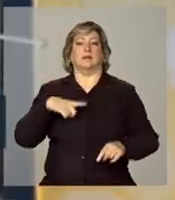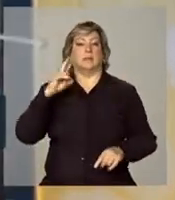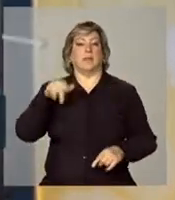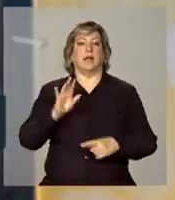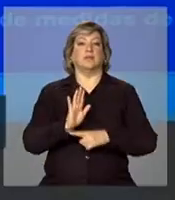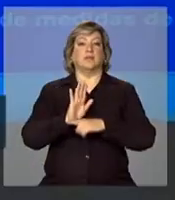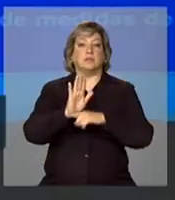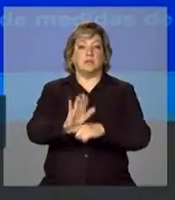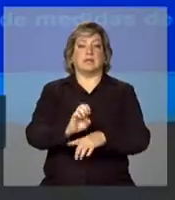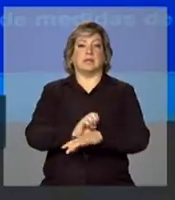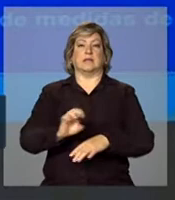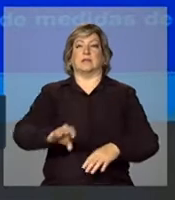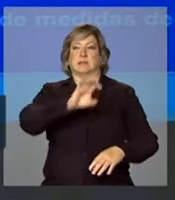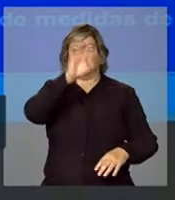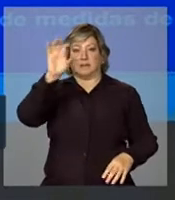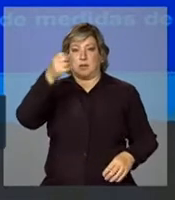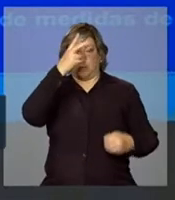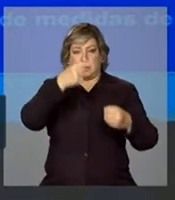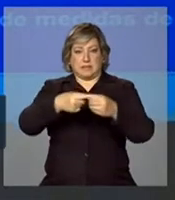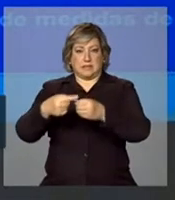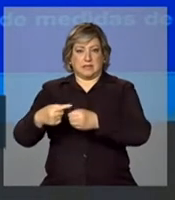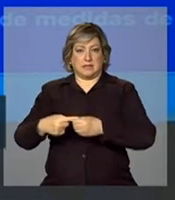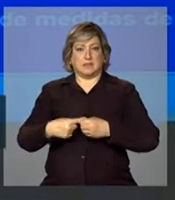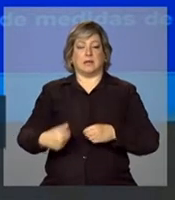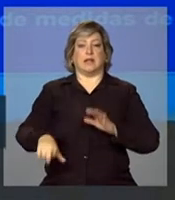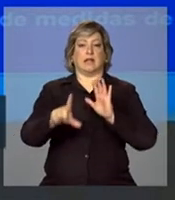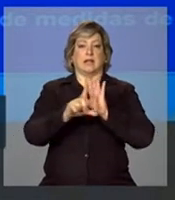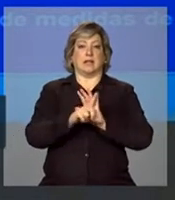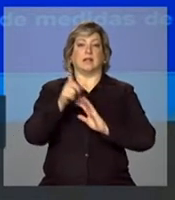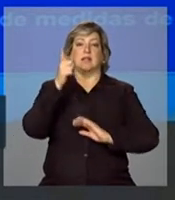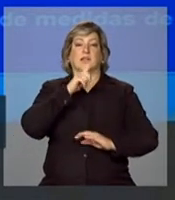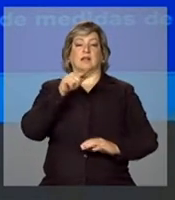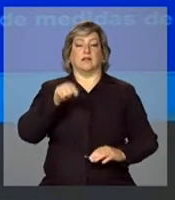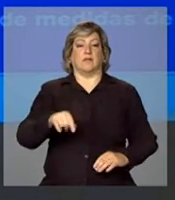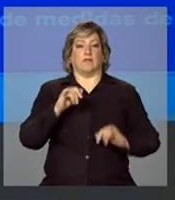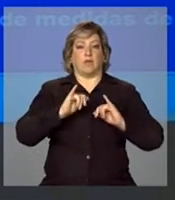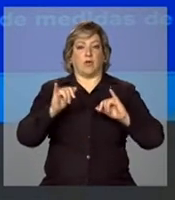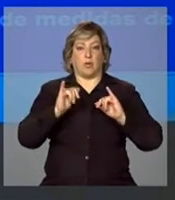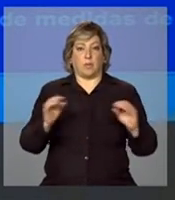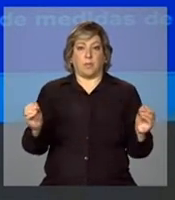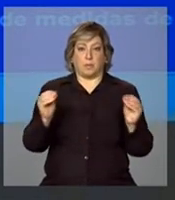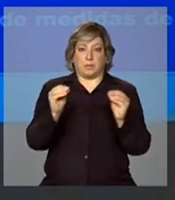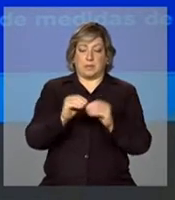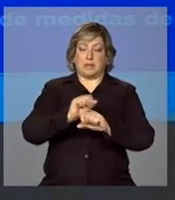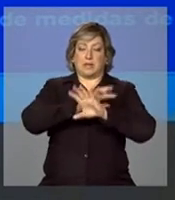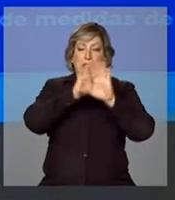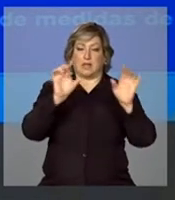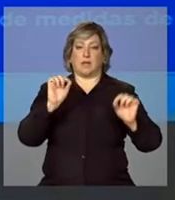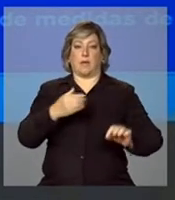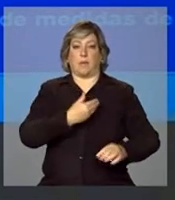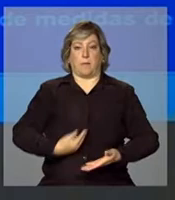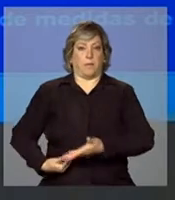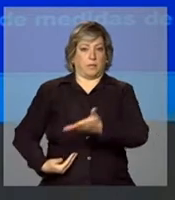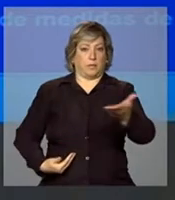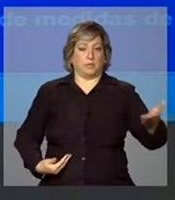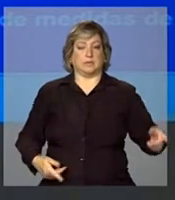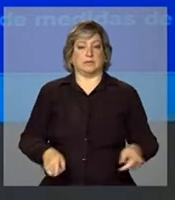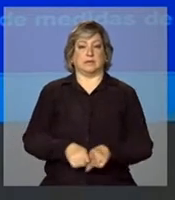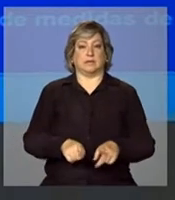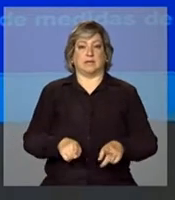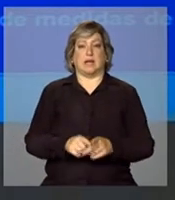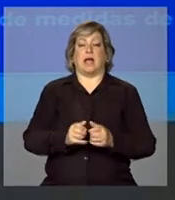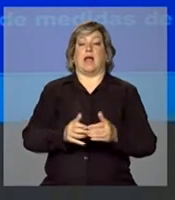apoiar estados e municípios na implementação da lei de acesso à informação, no incremento da transparência pública e na adoção de medidas de governo